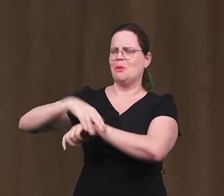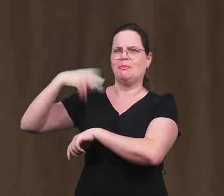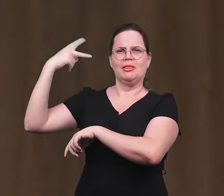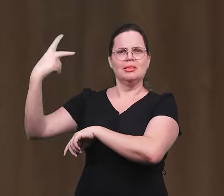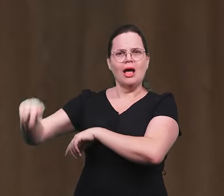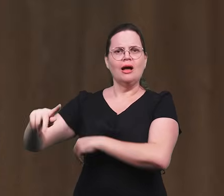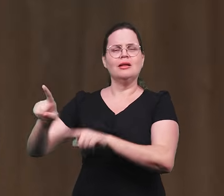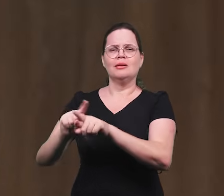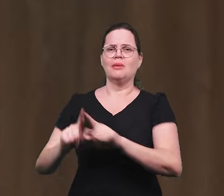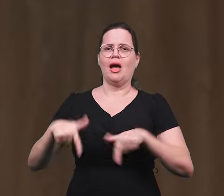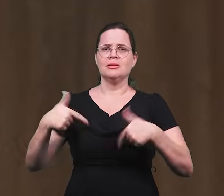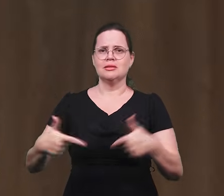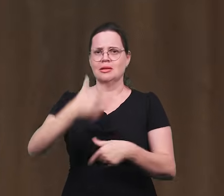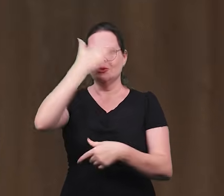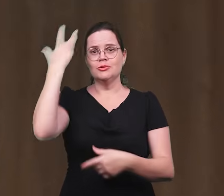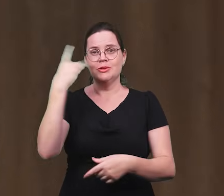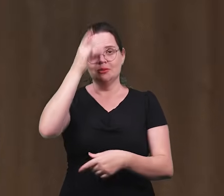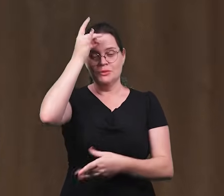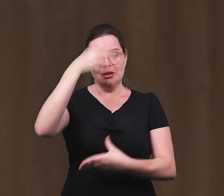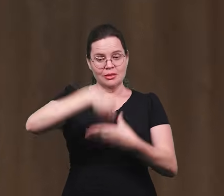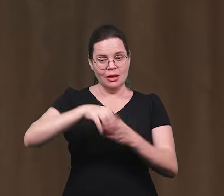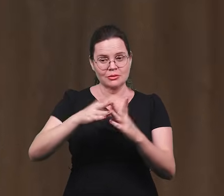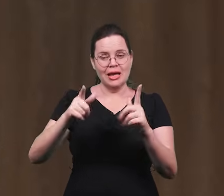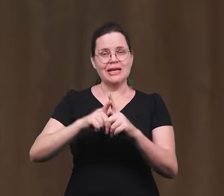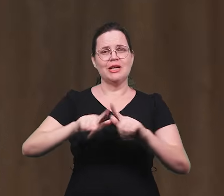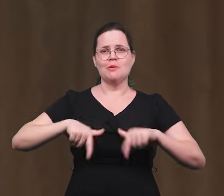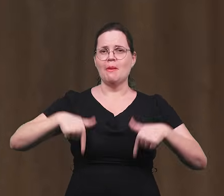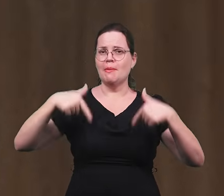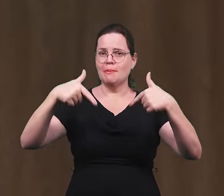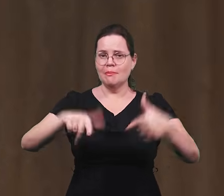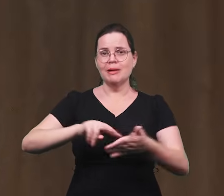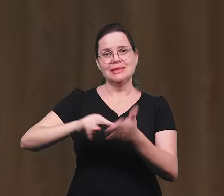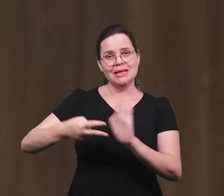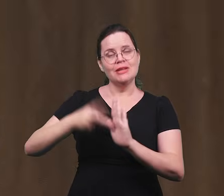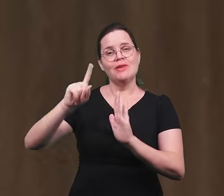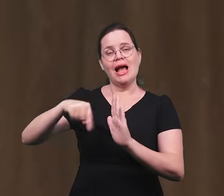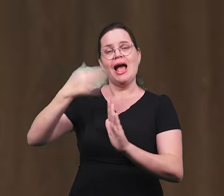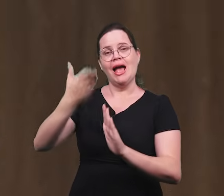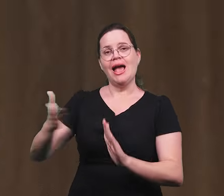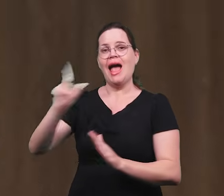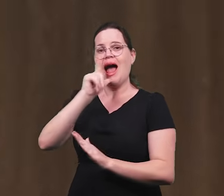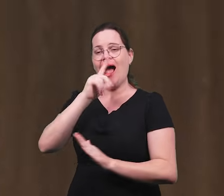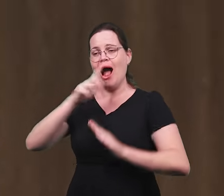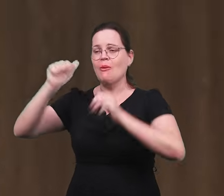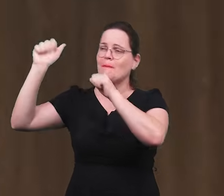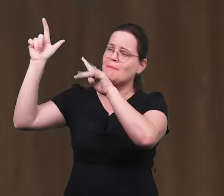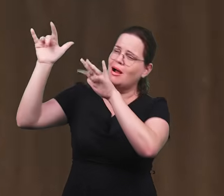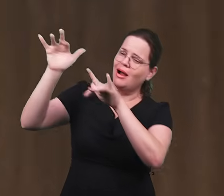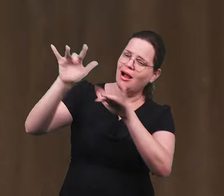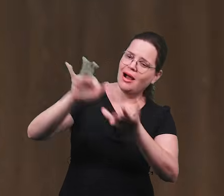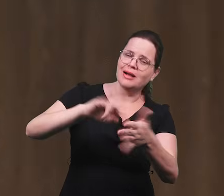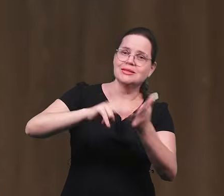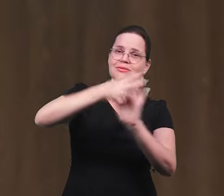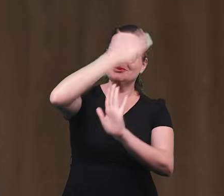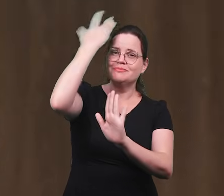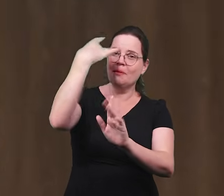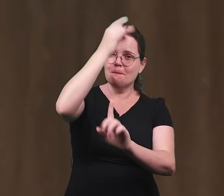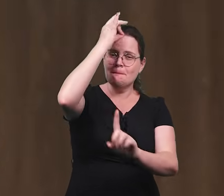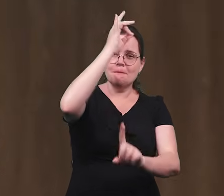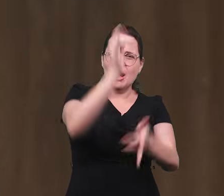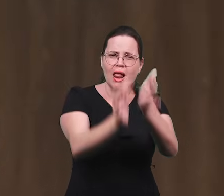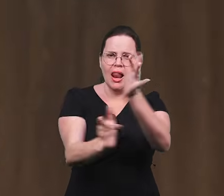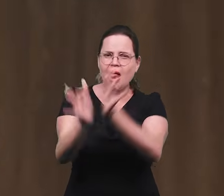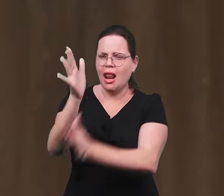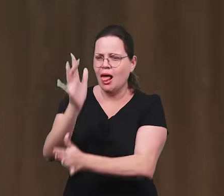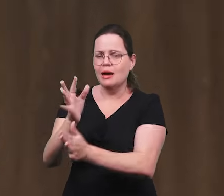da igreja, nas nossas vidas, é essa água viva que o Senhor Jesus nos oferece para a transformação da nossa